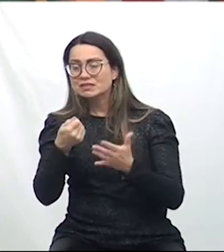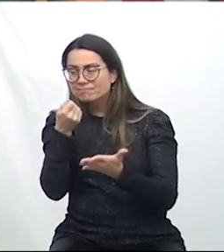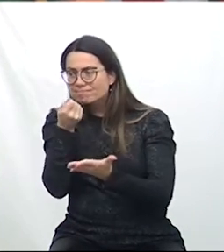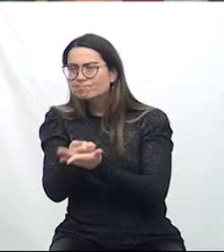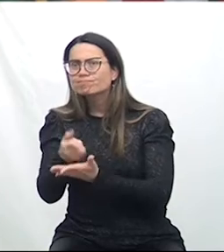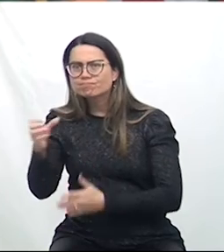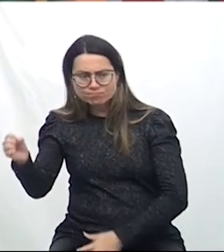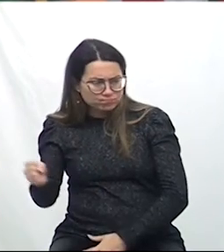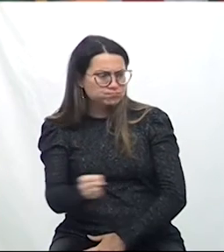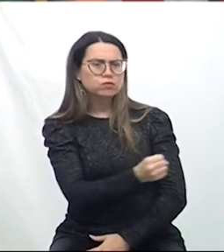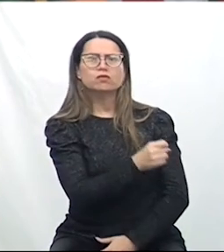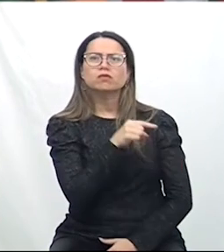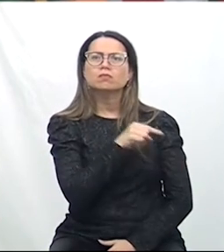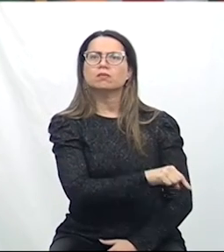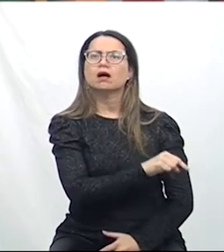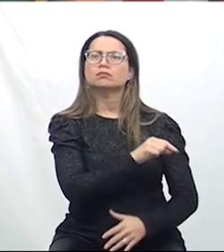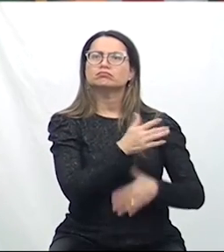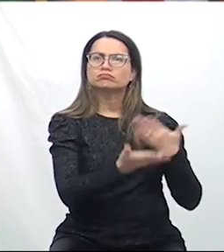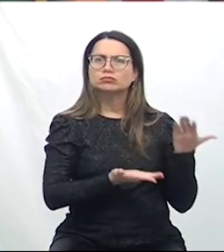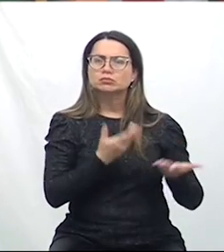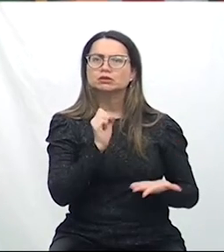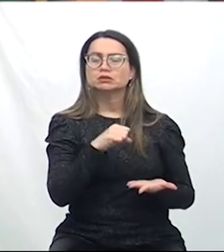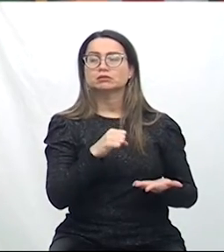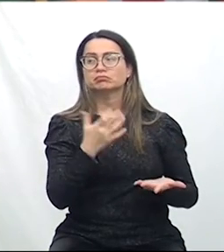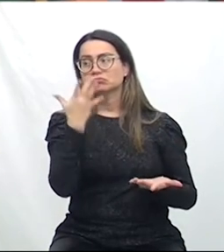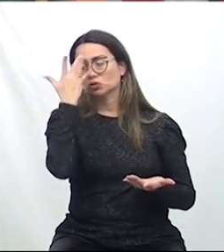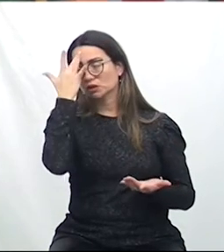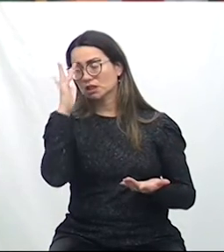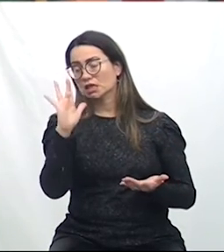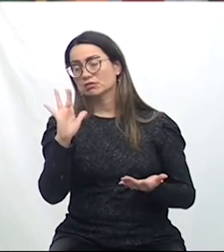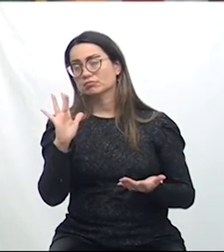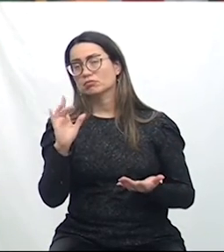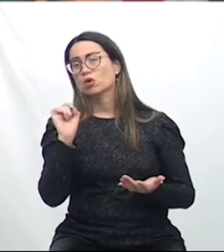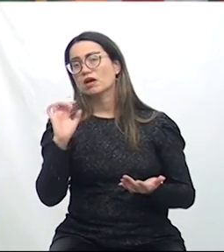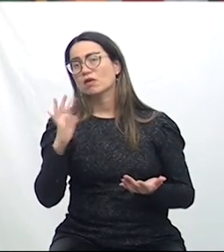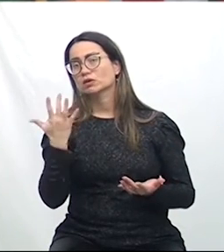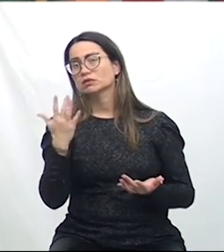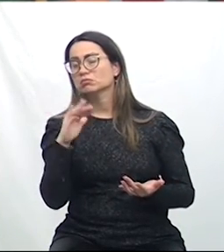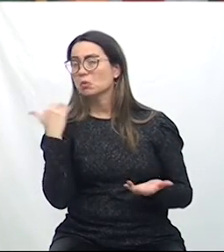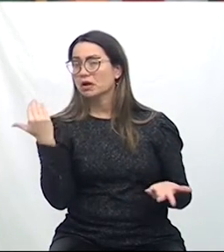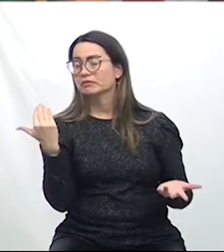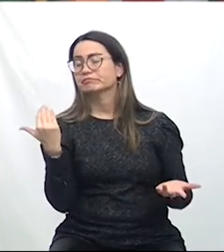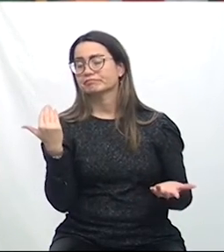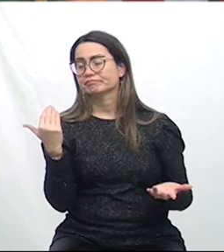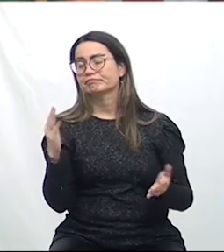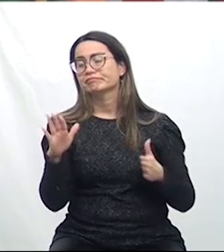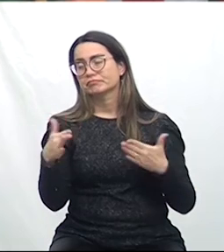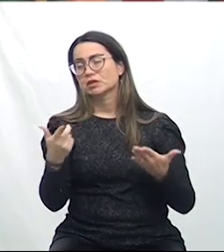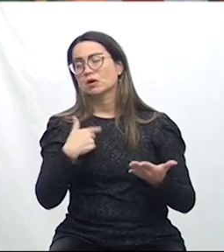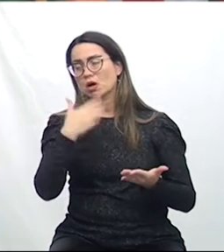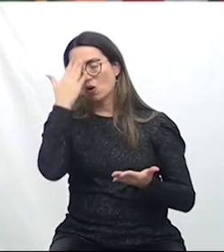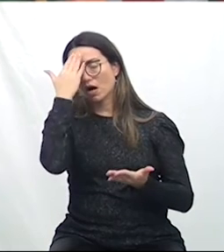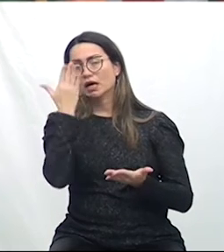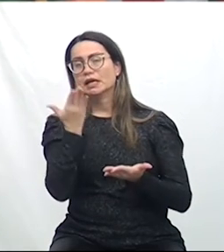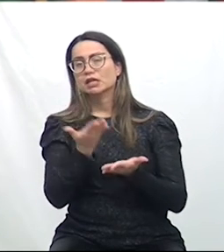dessa forma, não sei, vai acabar morrendo, não tem jeito. Então, acho que Criciúma